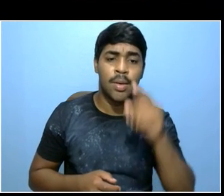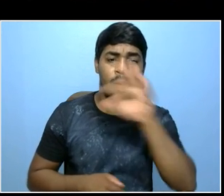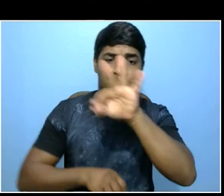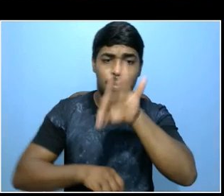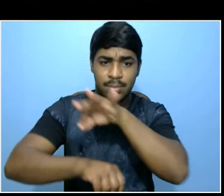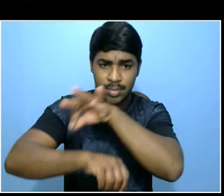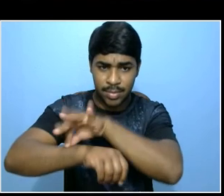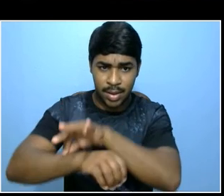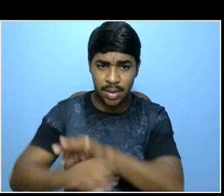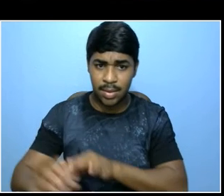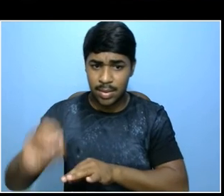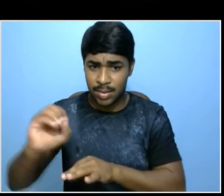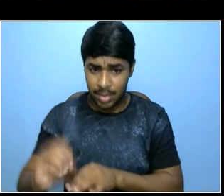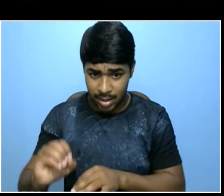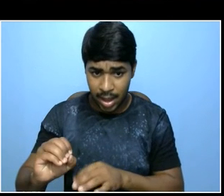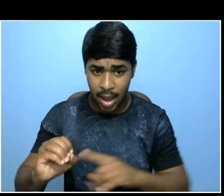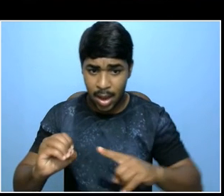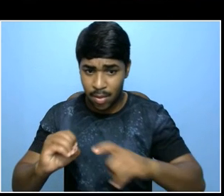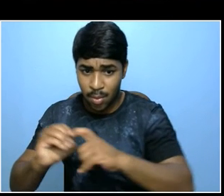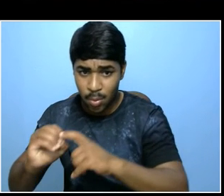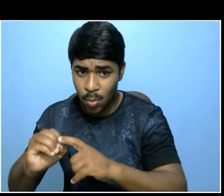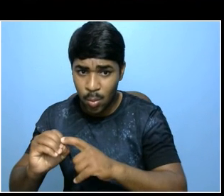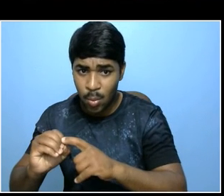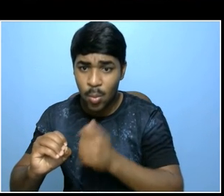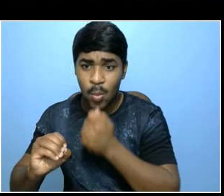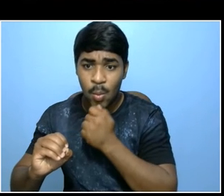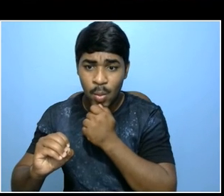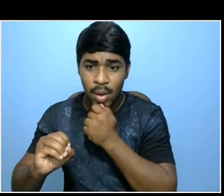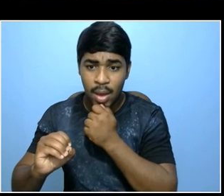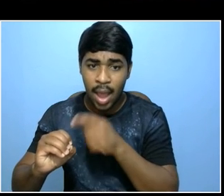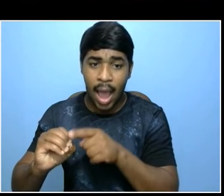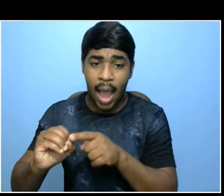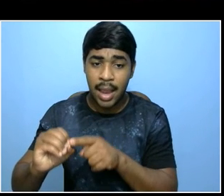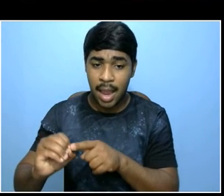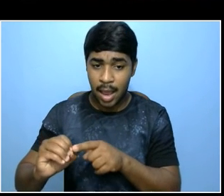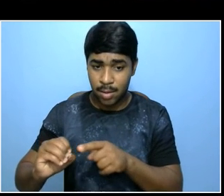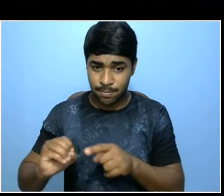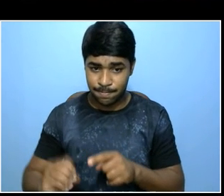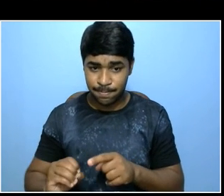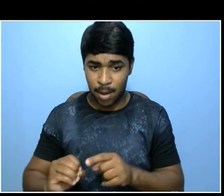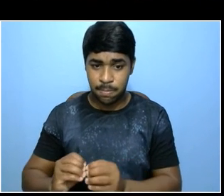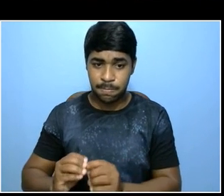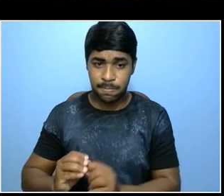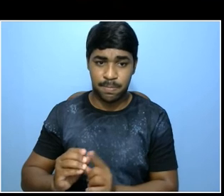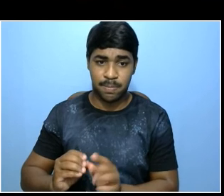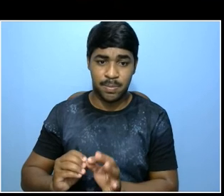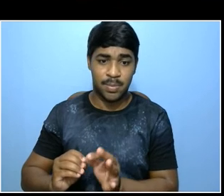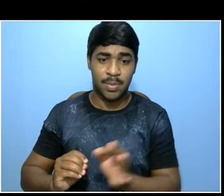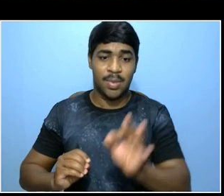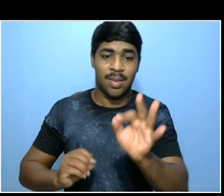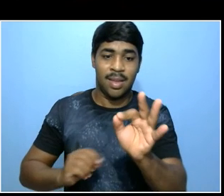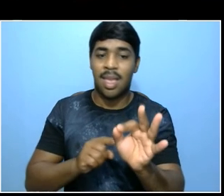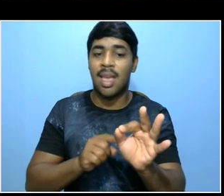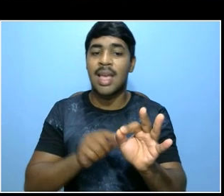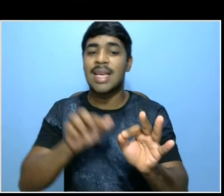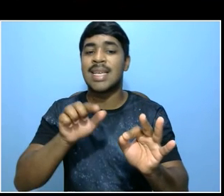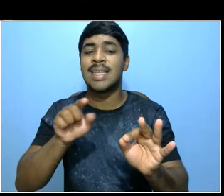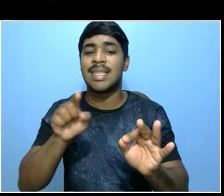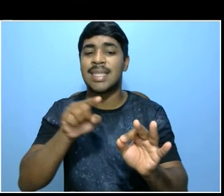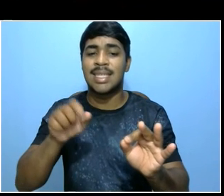for fecundado, ela vai produzir o zangão, tá? No caso, o macho. Então, isso é chamado de partenogênese. É